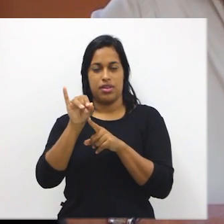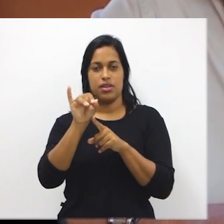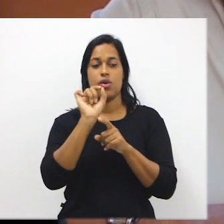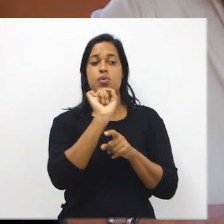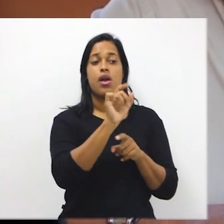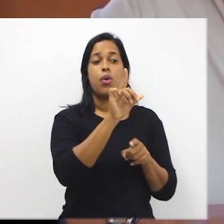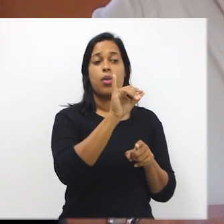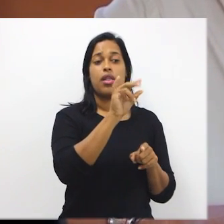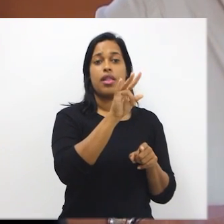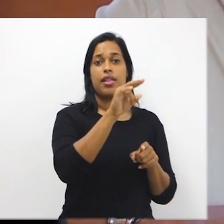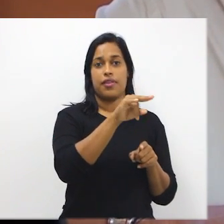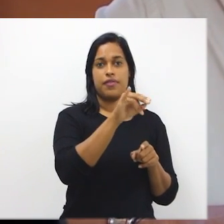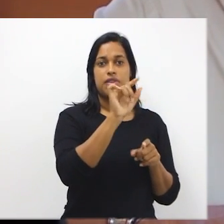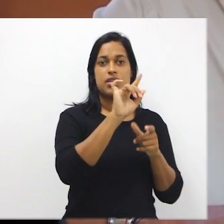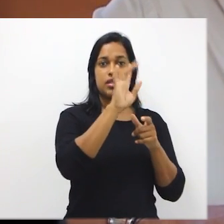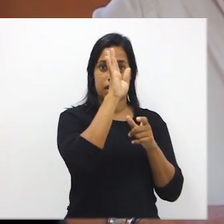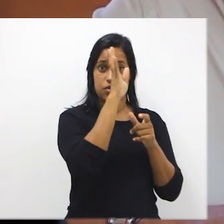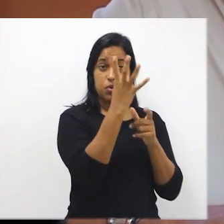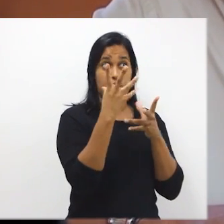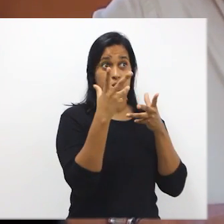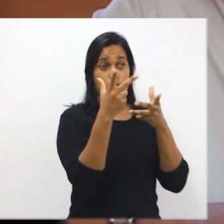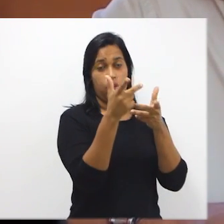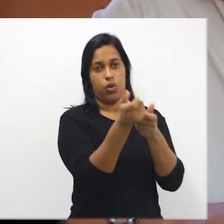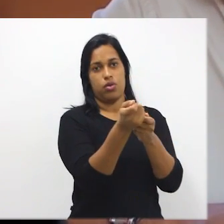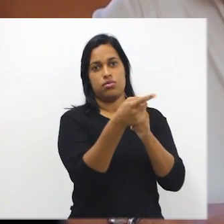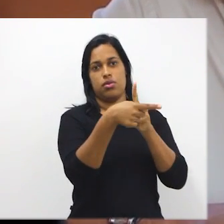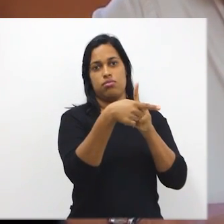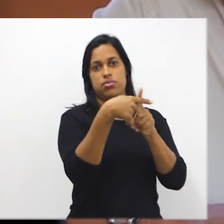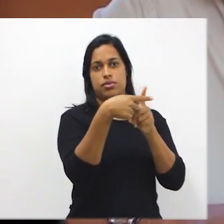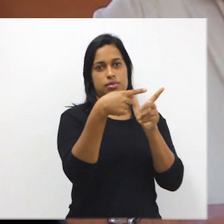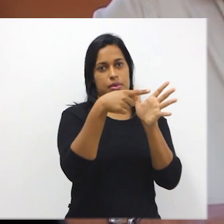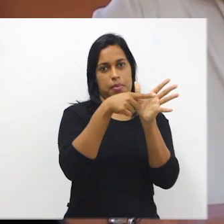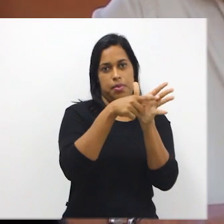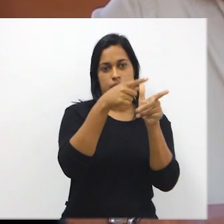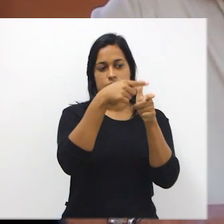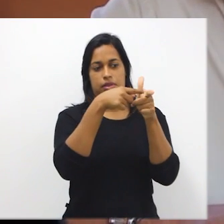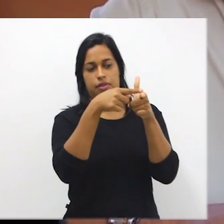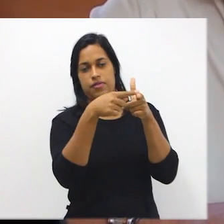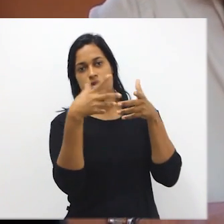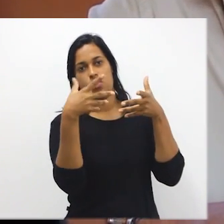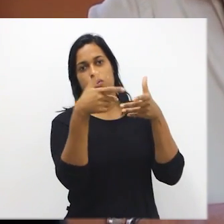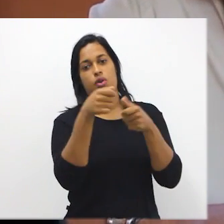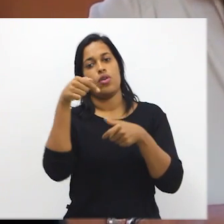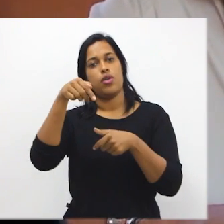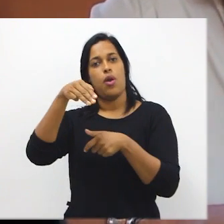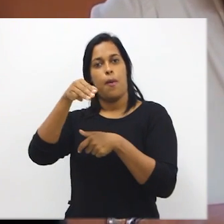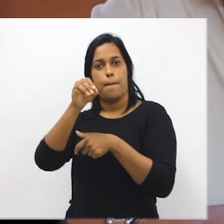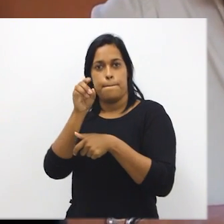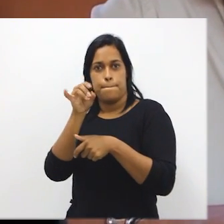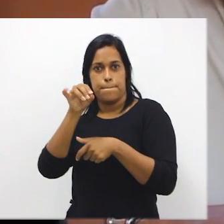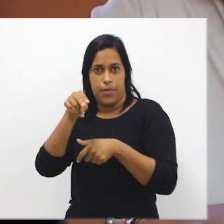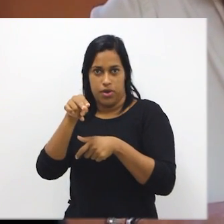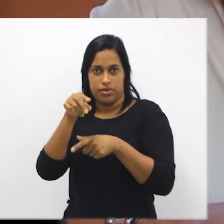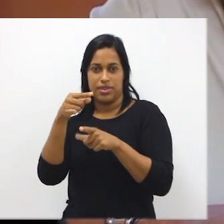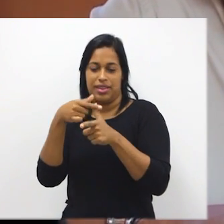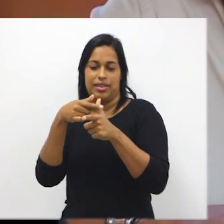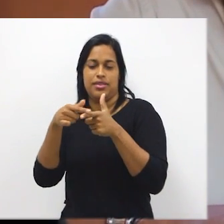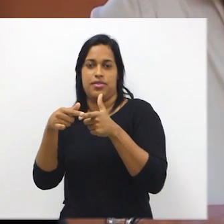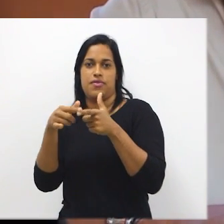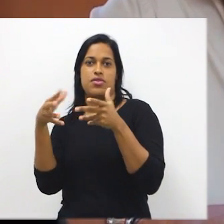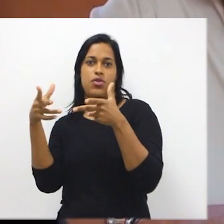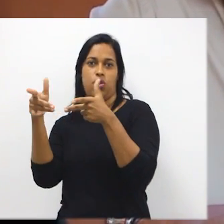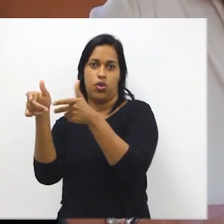uma divisão inteira. E o mod, o resto de uma divisão inteira. Veja esse gráfico do lado direito da